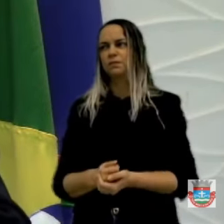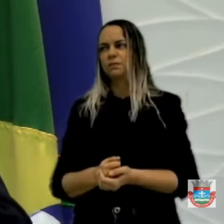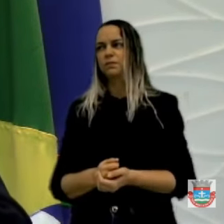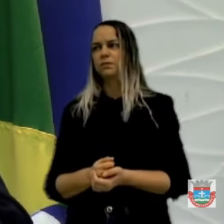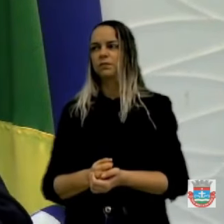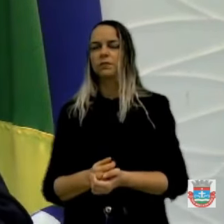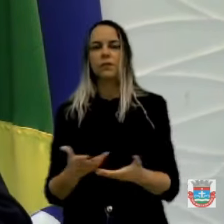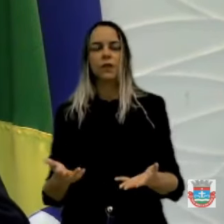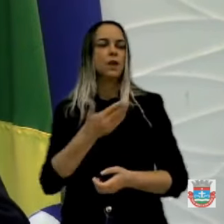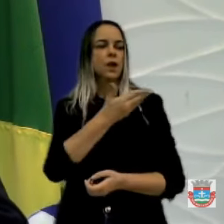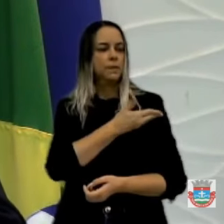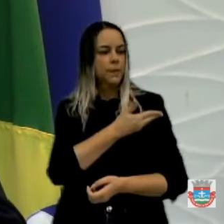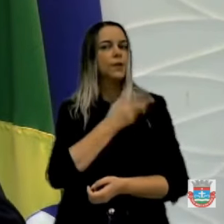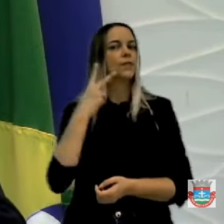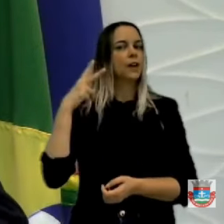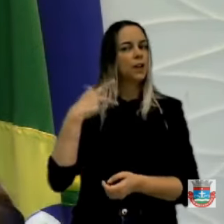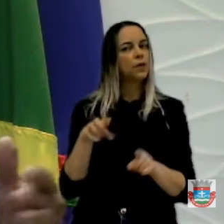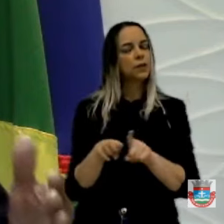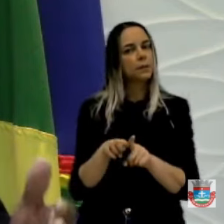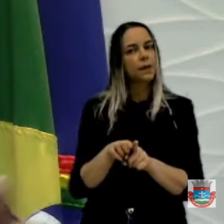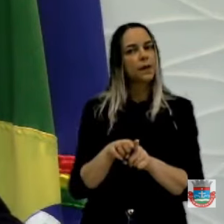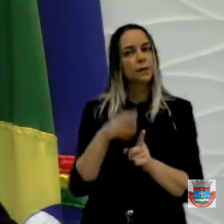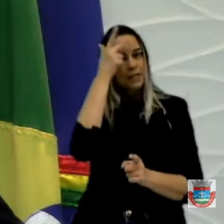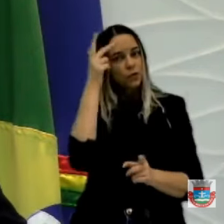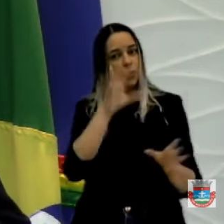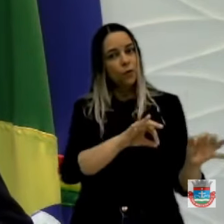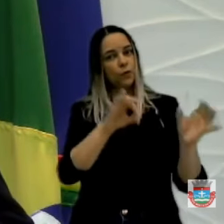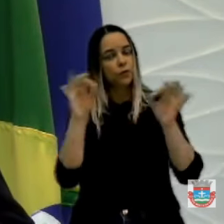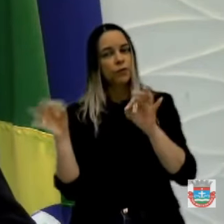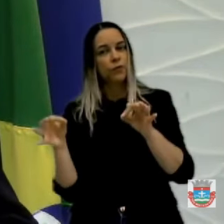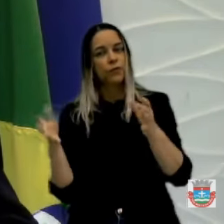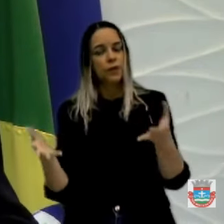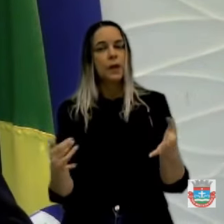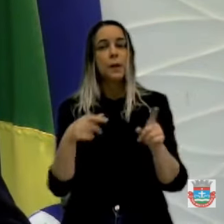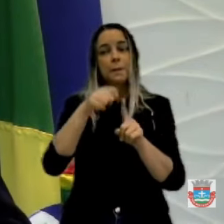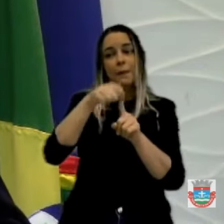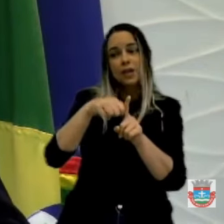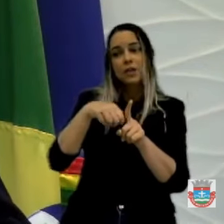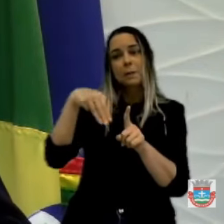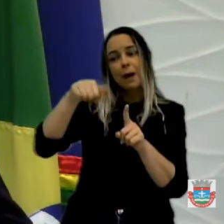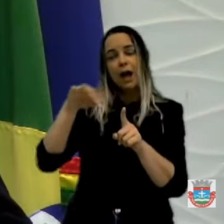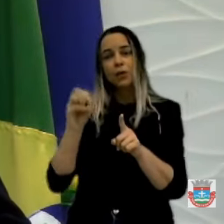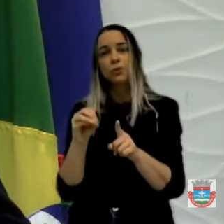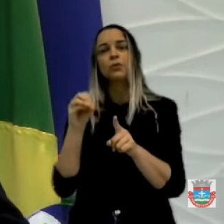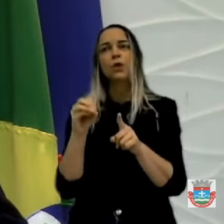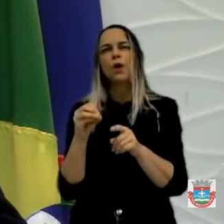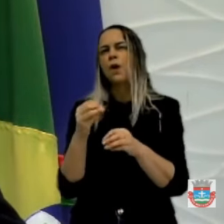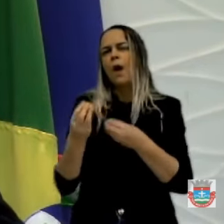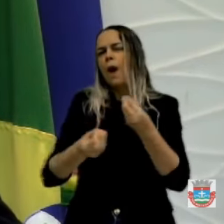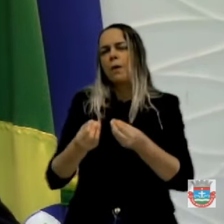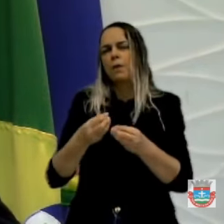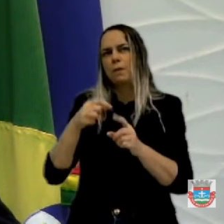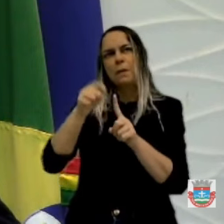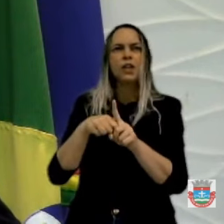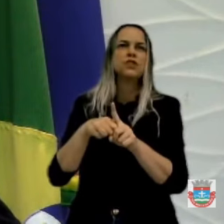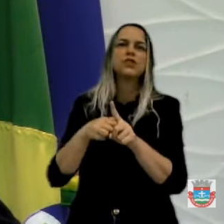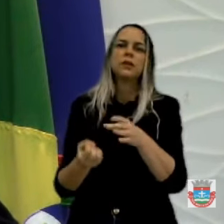Colegas vereadores, ouvintes, esse mês de maio foi um mês marcado por inauguração,